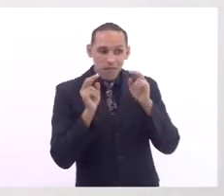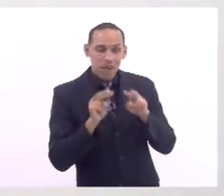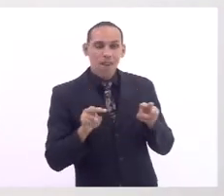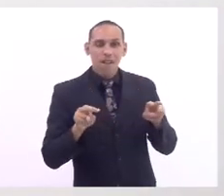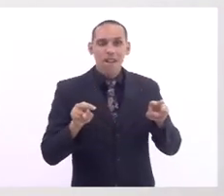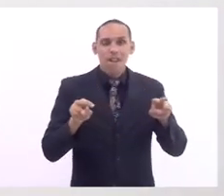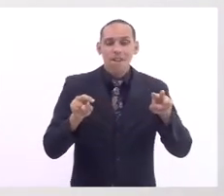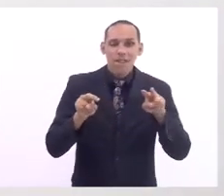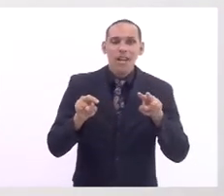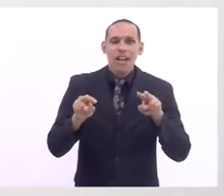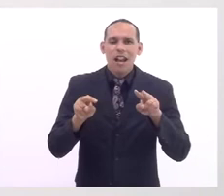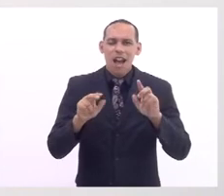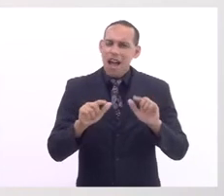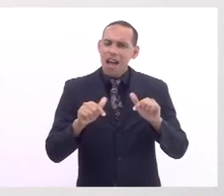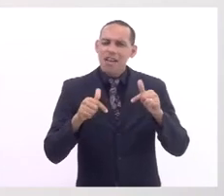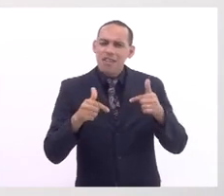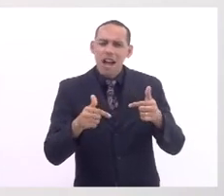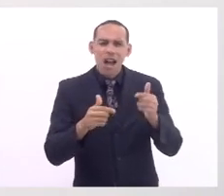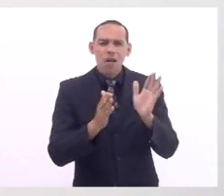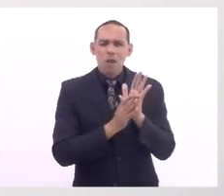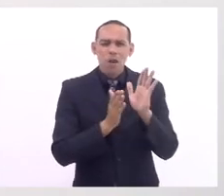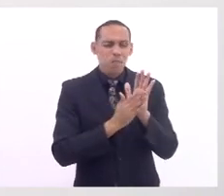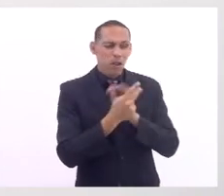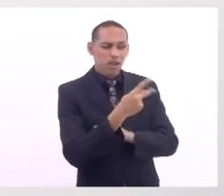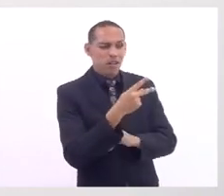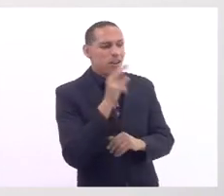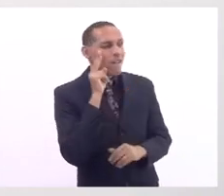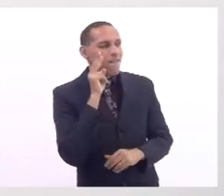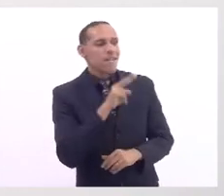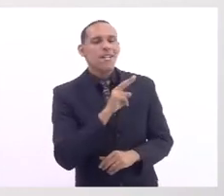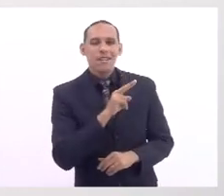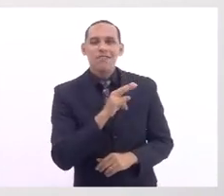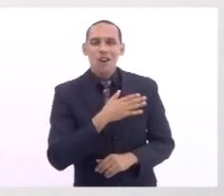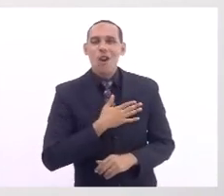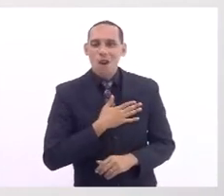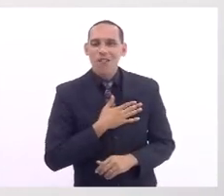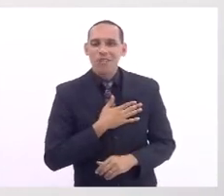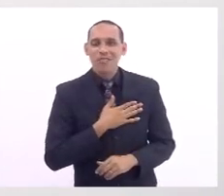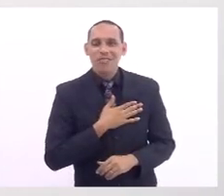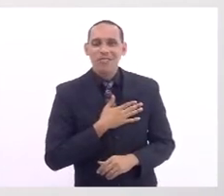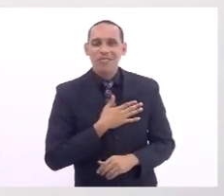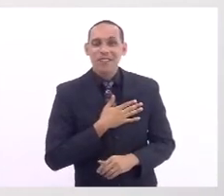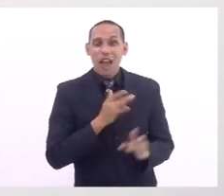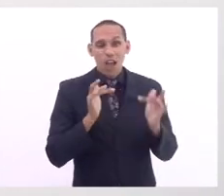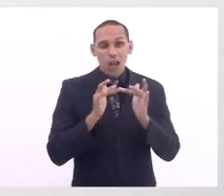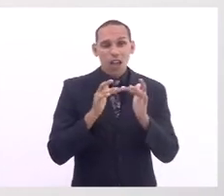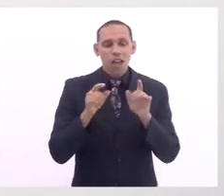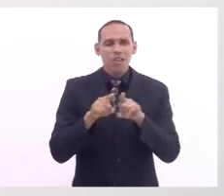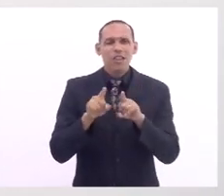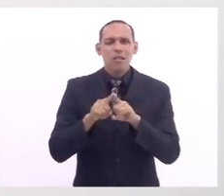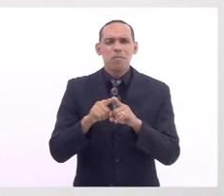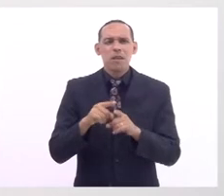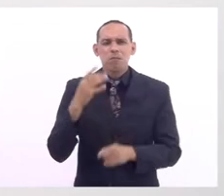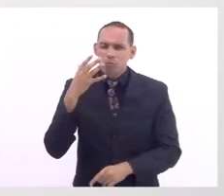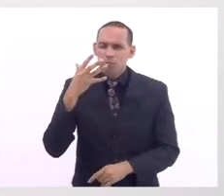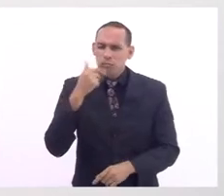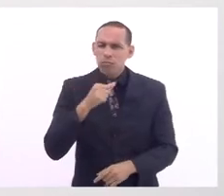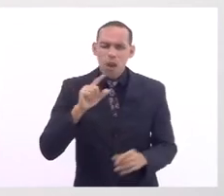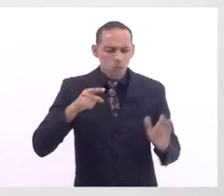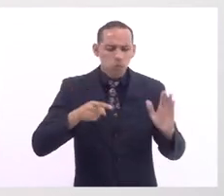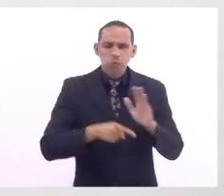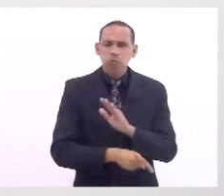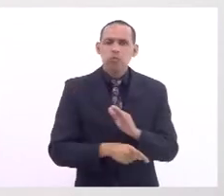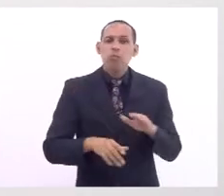em todas as ações propostas pela casa Fluminense nós tivemos um contato muito bonito e muito profundo com a casa